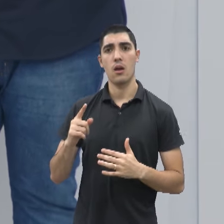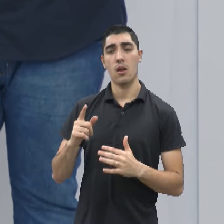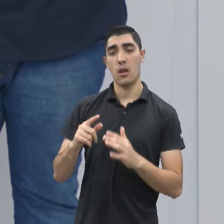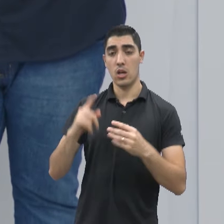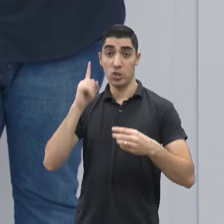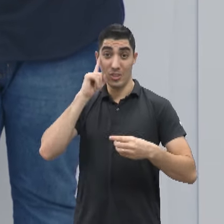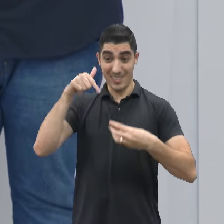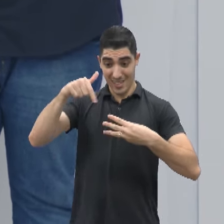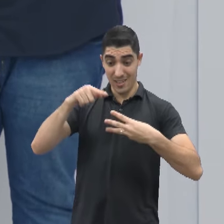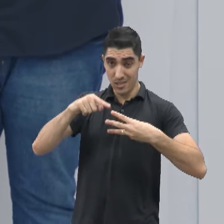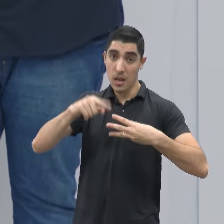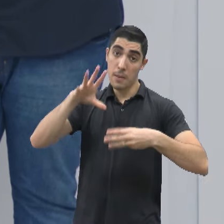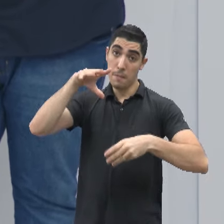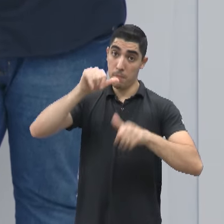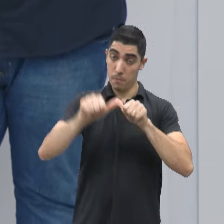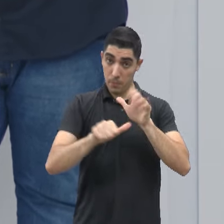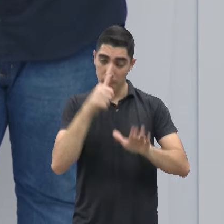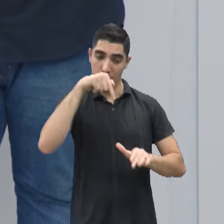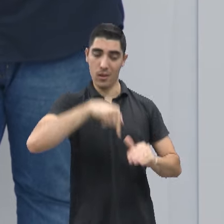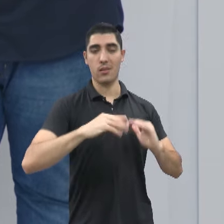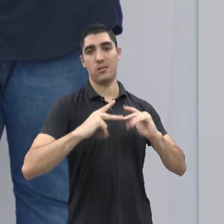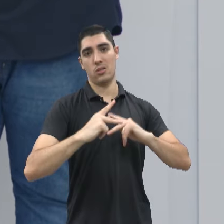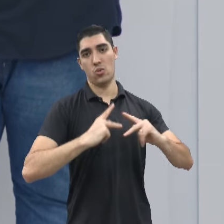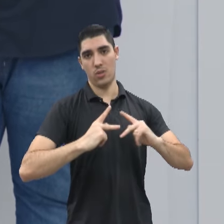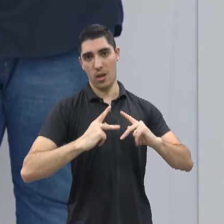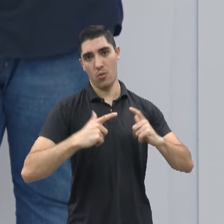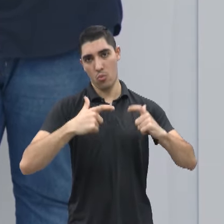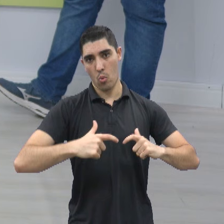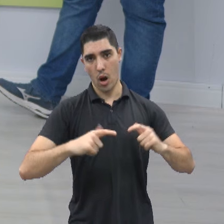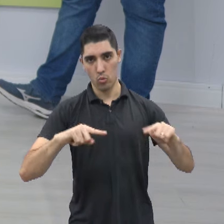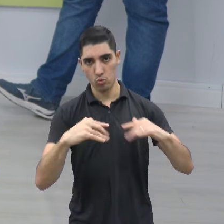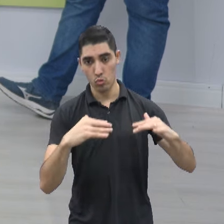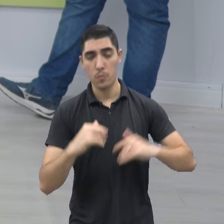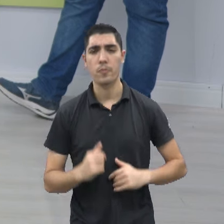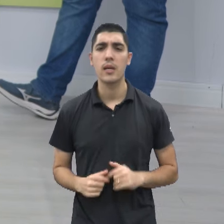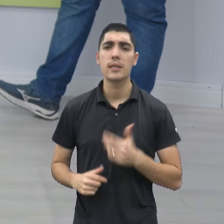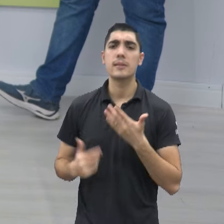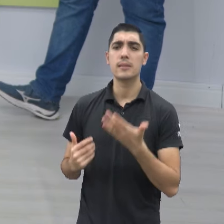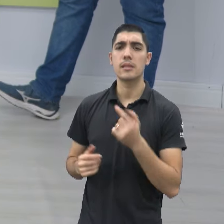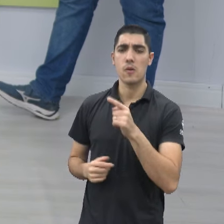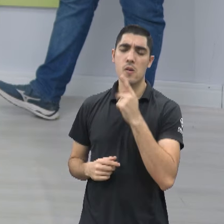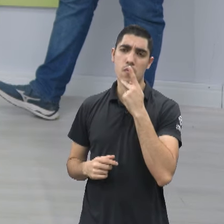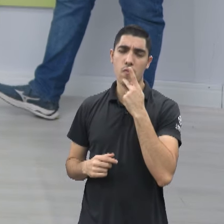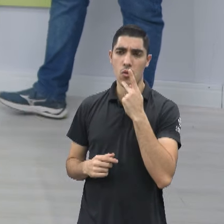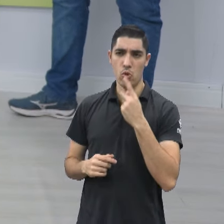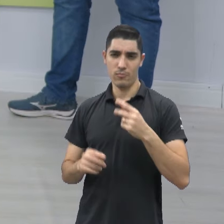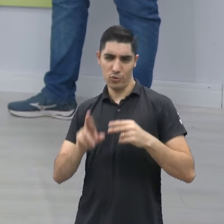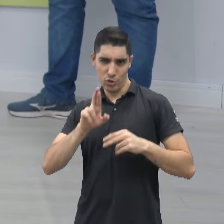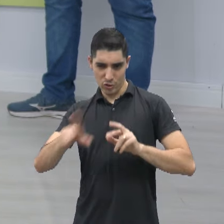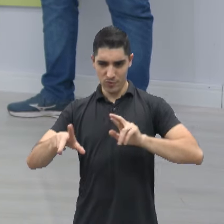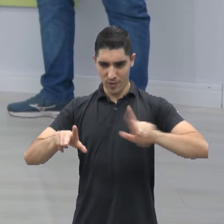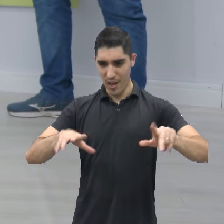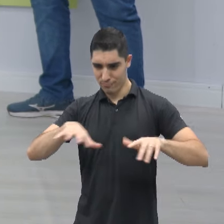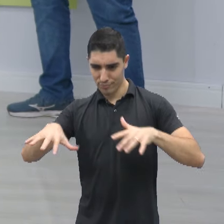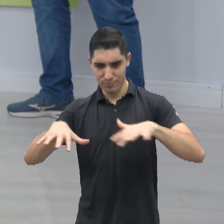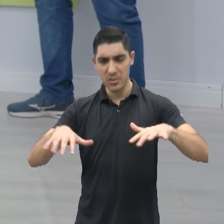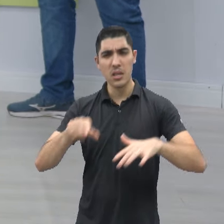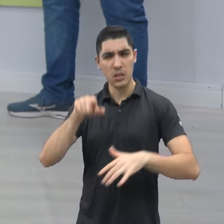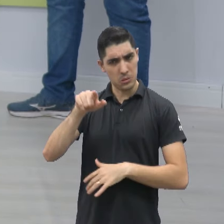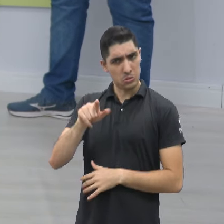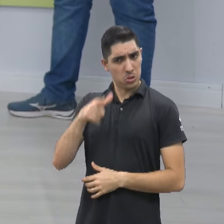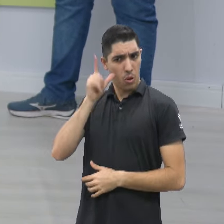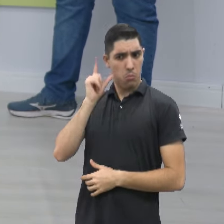aqui. Você já deu uma explanada aí em relação às diferenças das equipes, né? Te surpreendeu o Paulistano